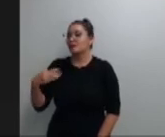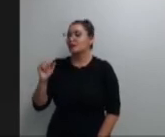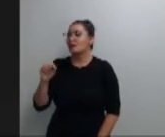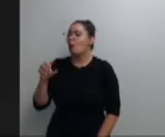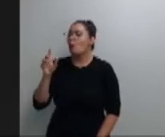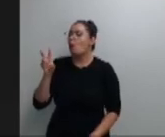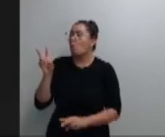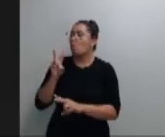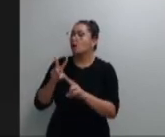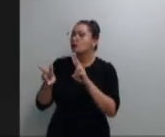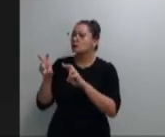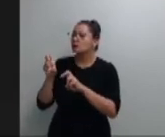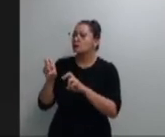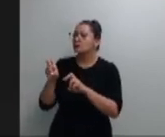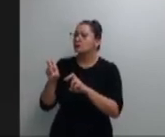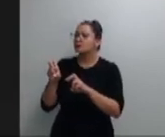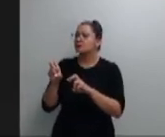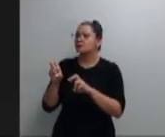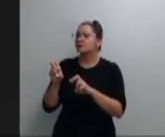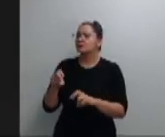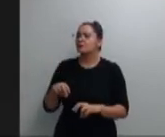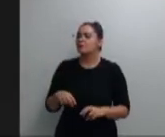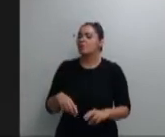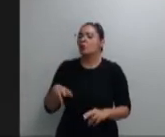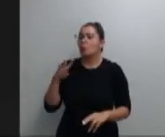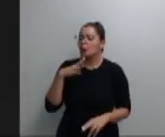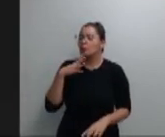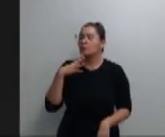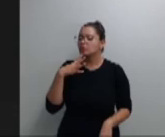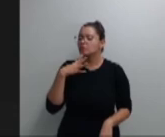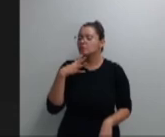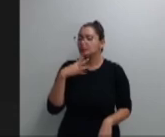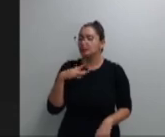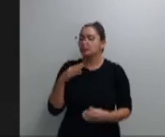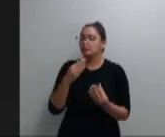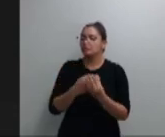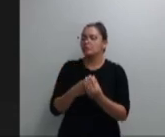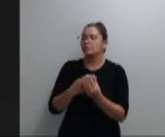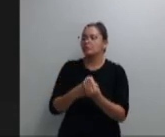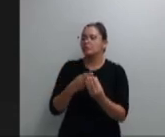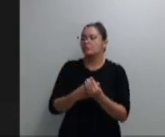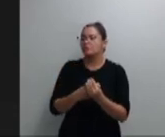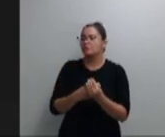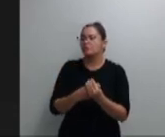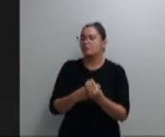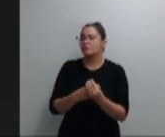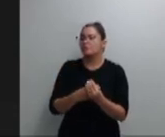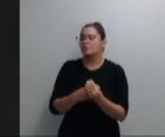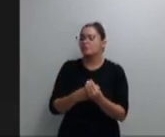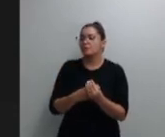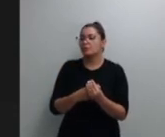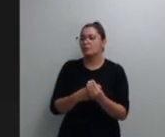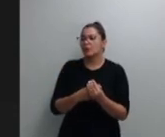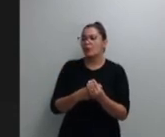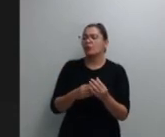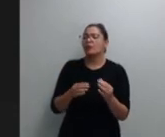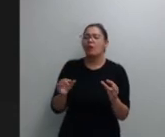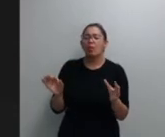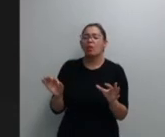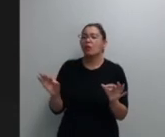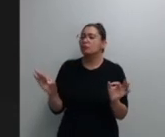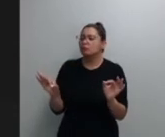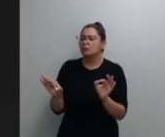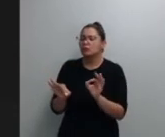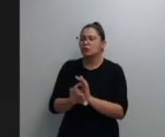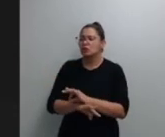que vossa excelência e a conhecida vossa posição informa que ficaria vencido que é